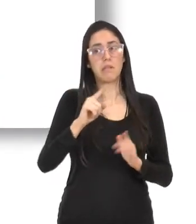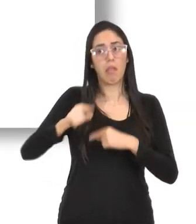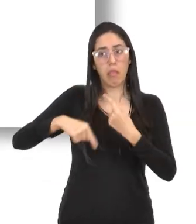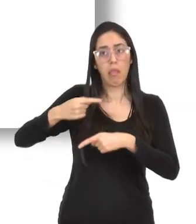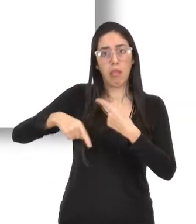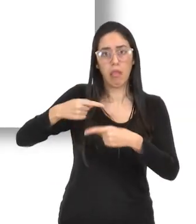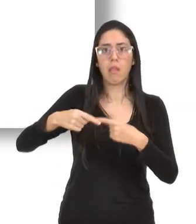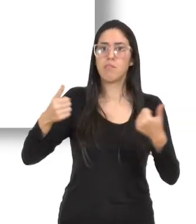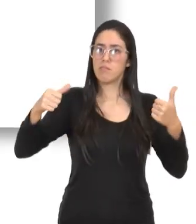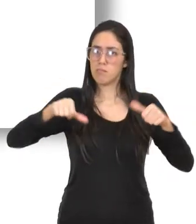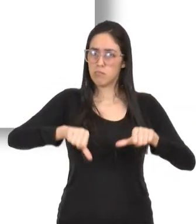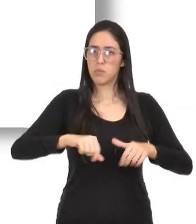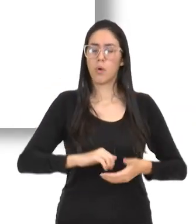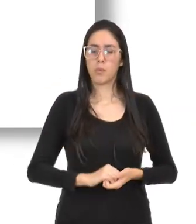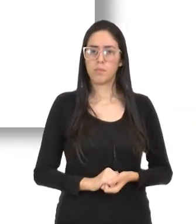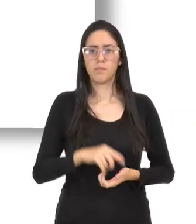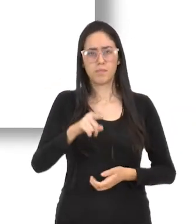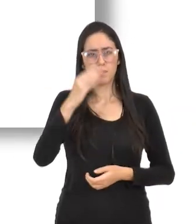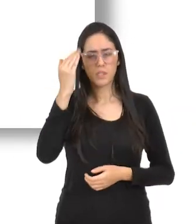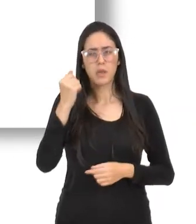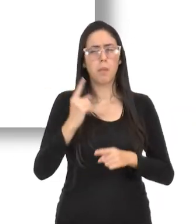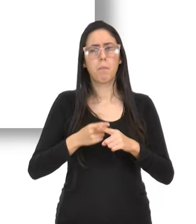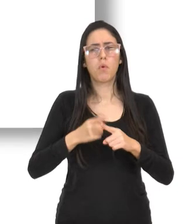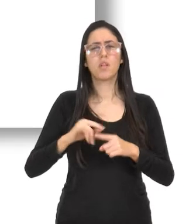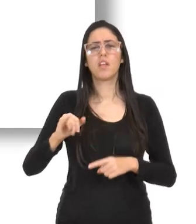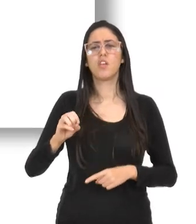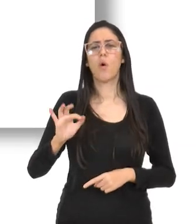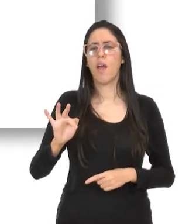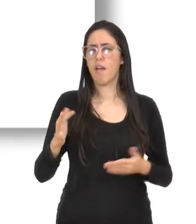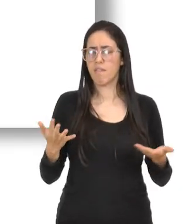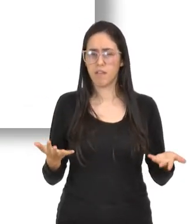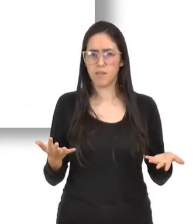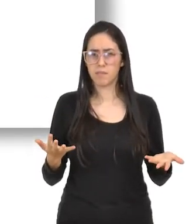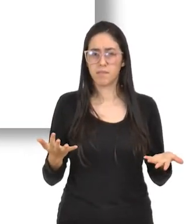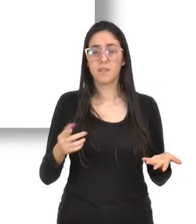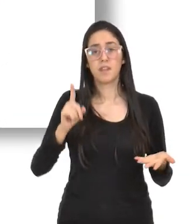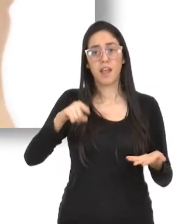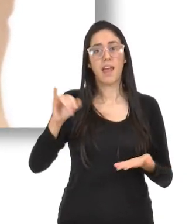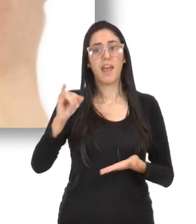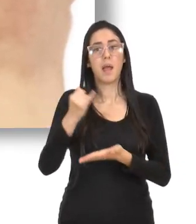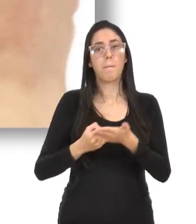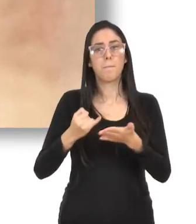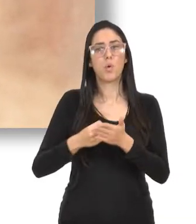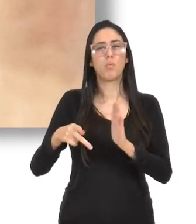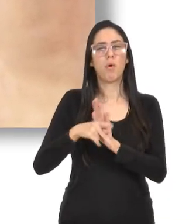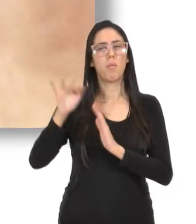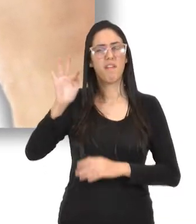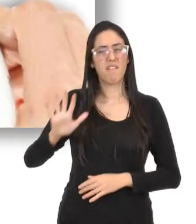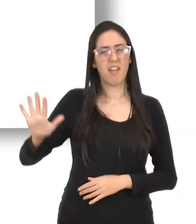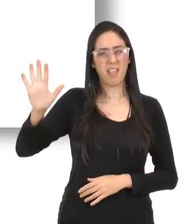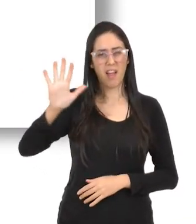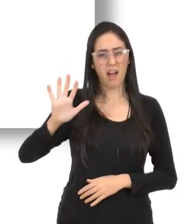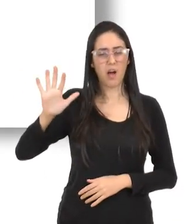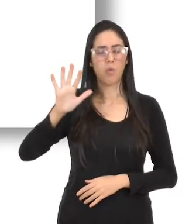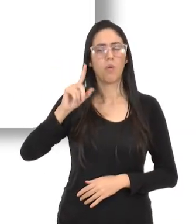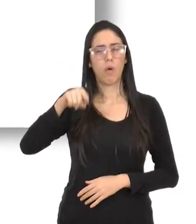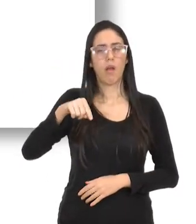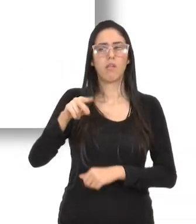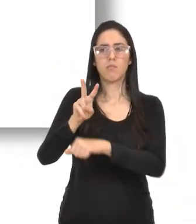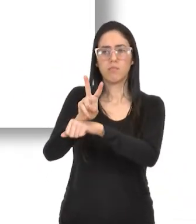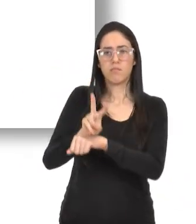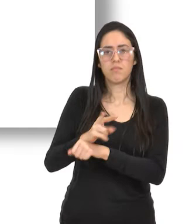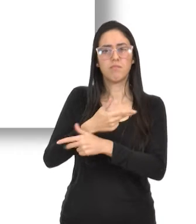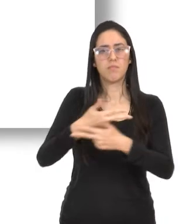chega ao muito. Mas você sabe por que existe o IOF? O IOF é um imposto federal que incide sobre